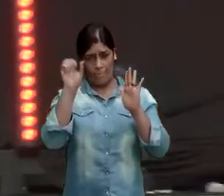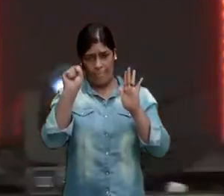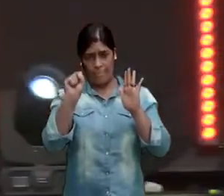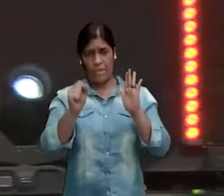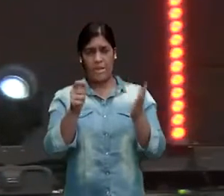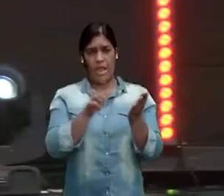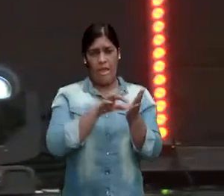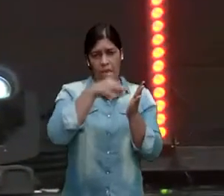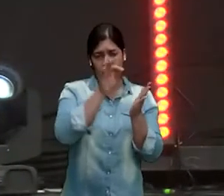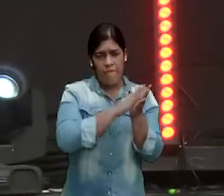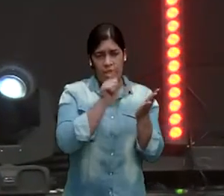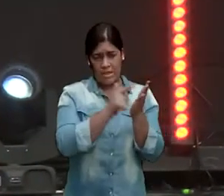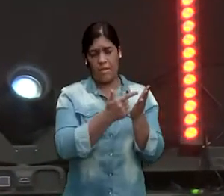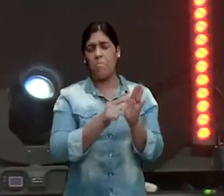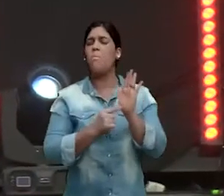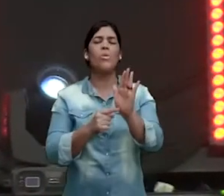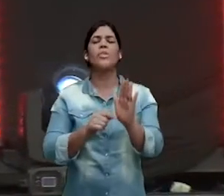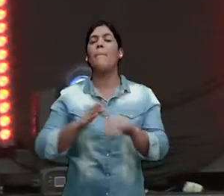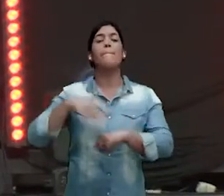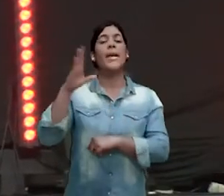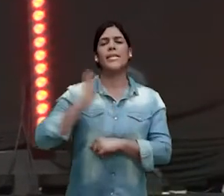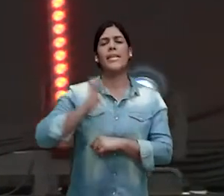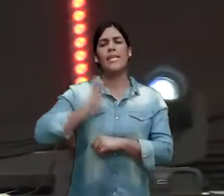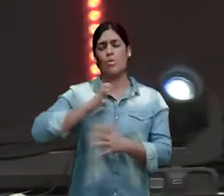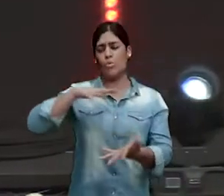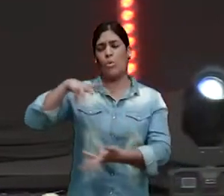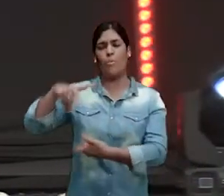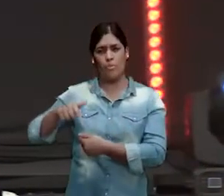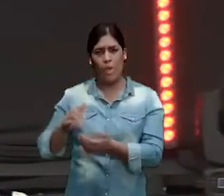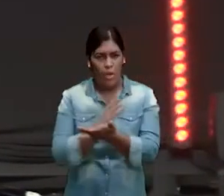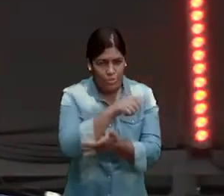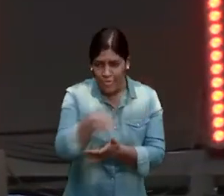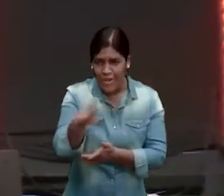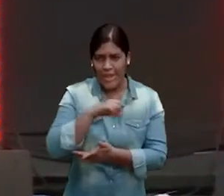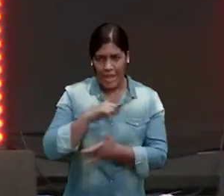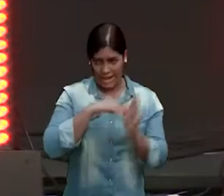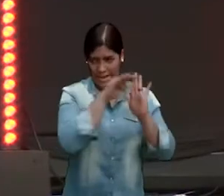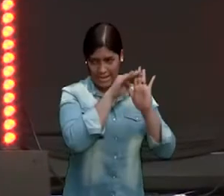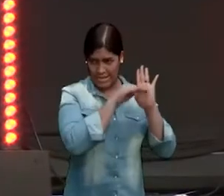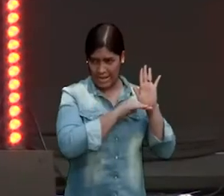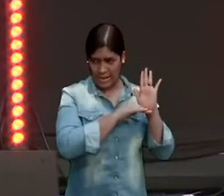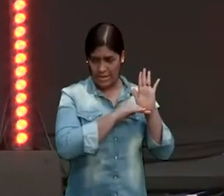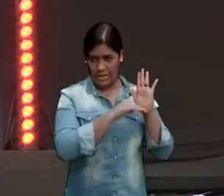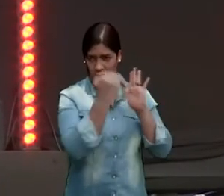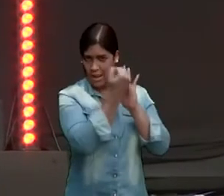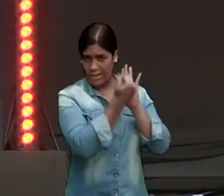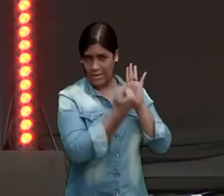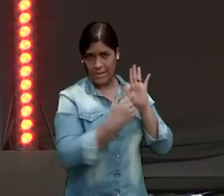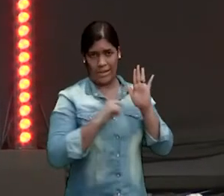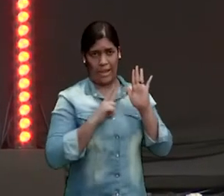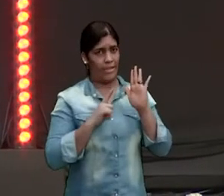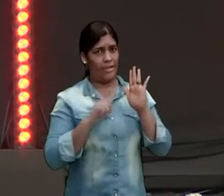os mais ricos do Brasil mais rico disso daquilo Algum de vocês tá na lista não não né Pois é mas